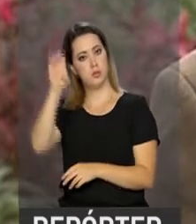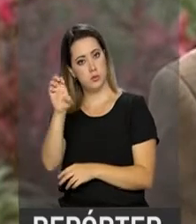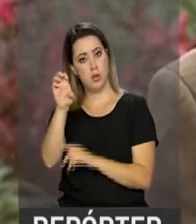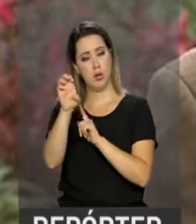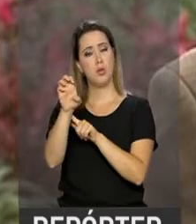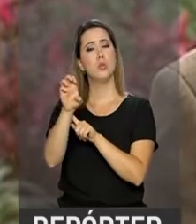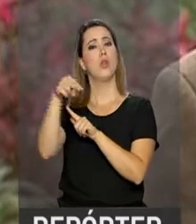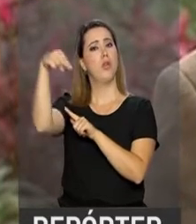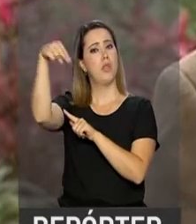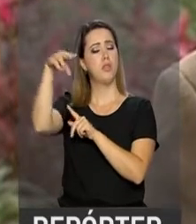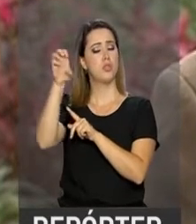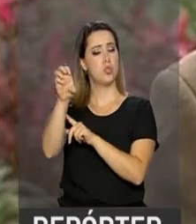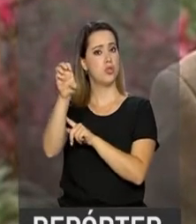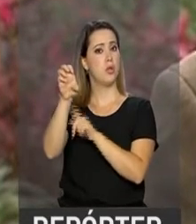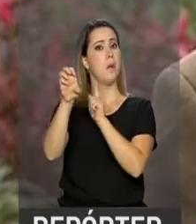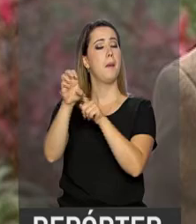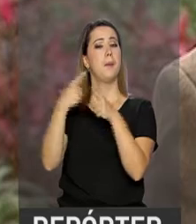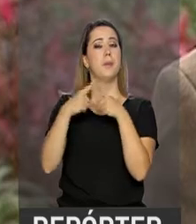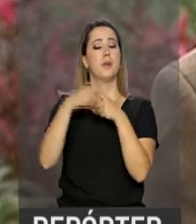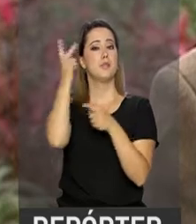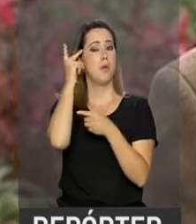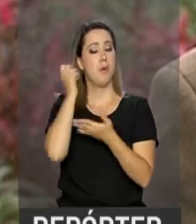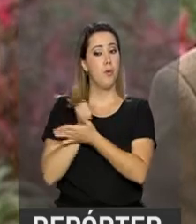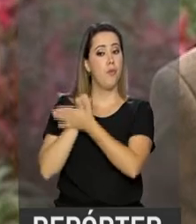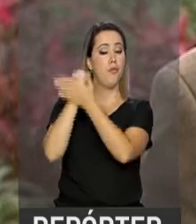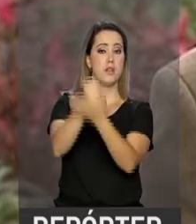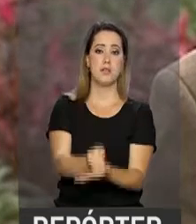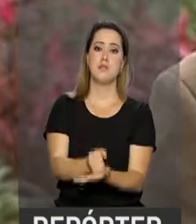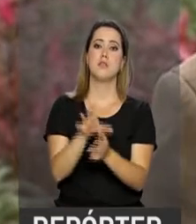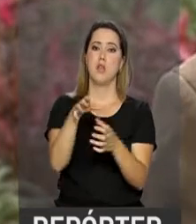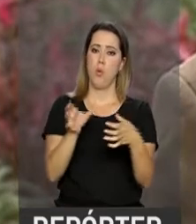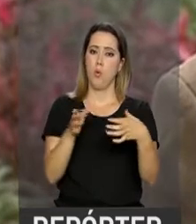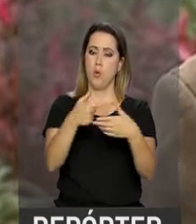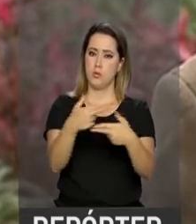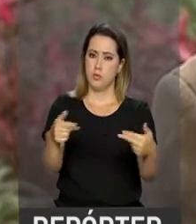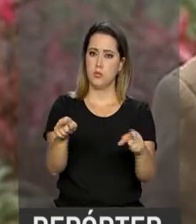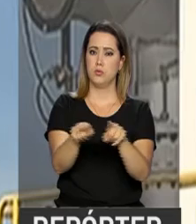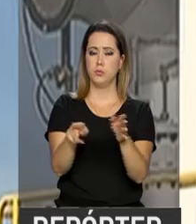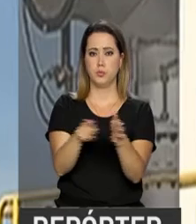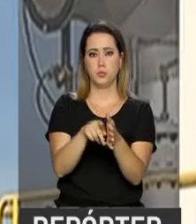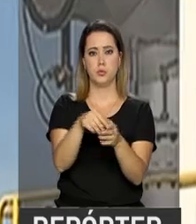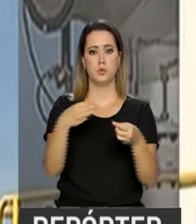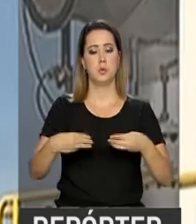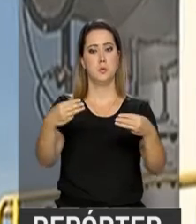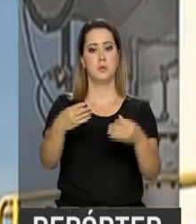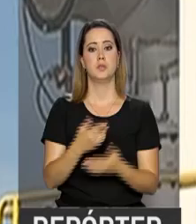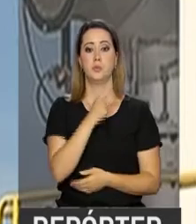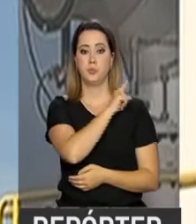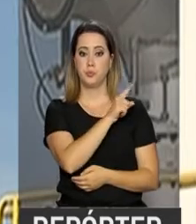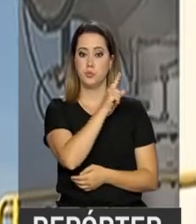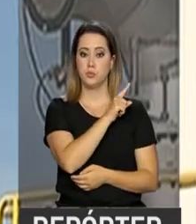do Nordeste, porque o governo paulista cede os equipamentos ao Ministério da Integração Nacional. São 4 conjuntos